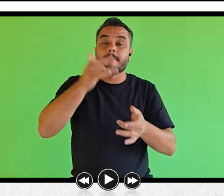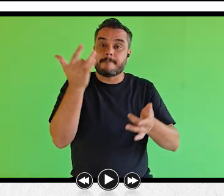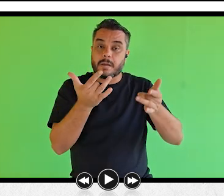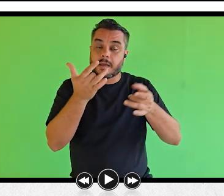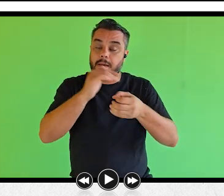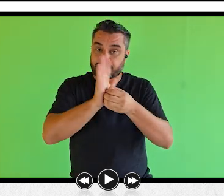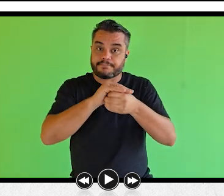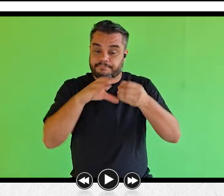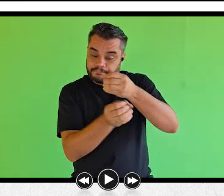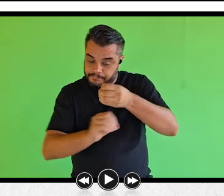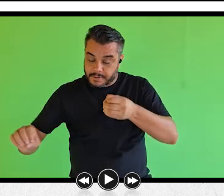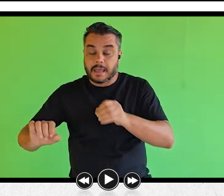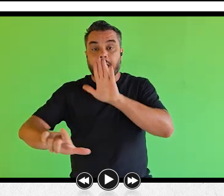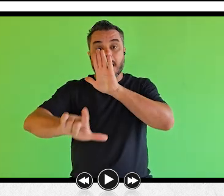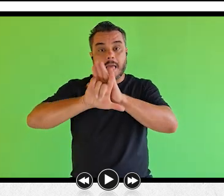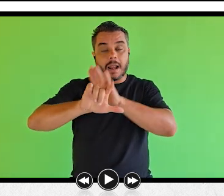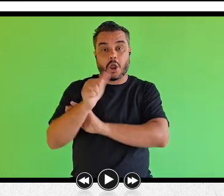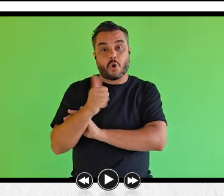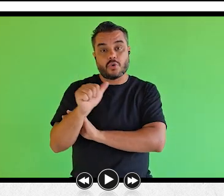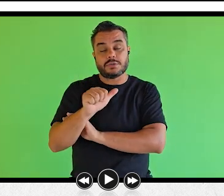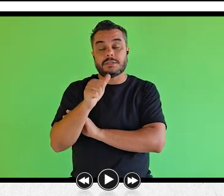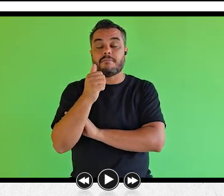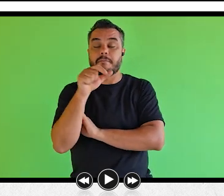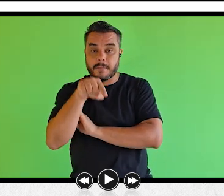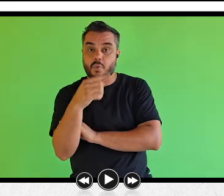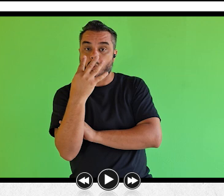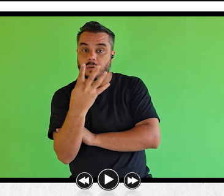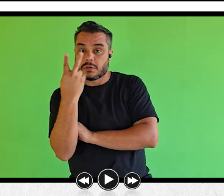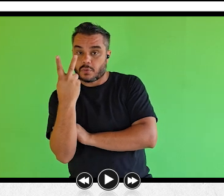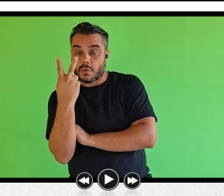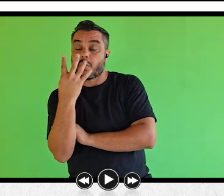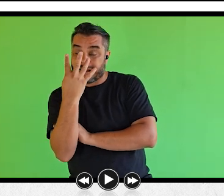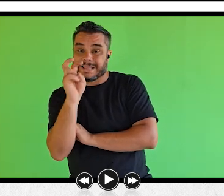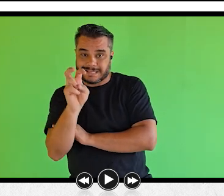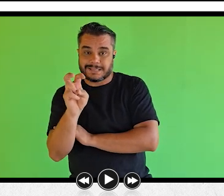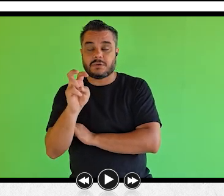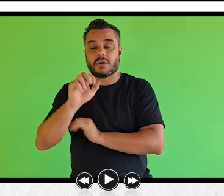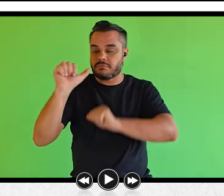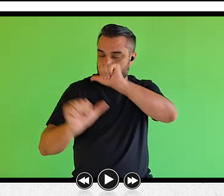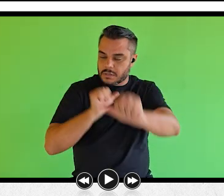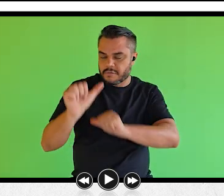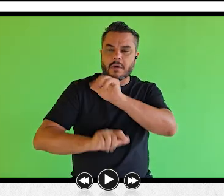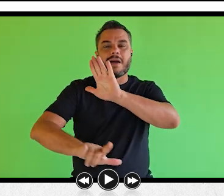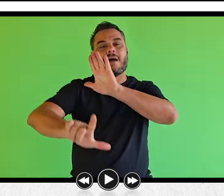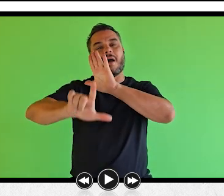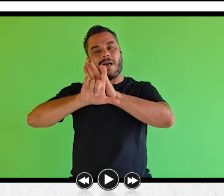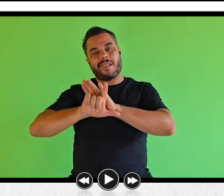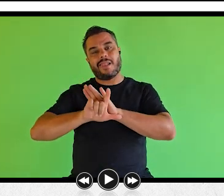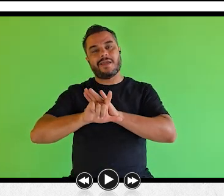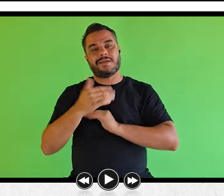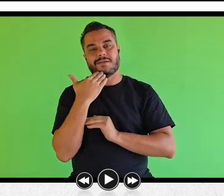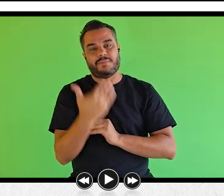11.445, né, ela alterou a Lei de Licitações, possibilitando que a contratação